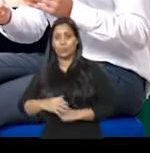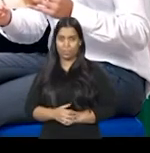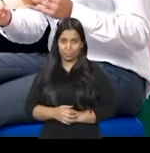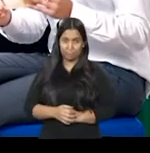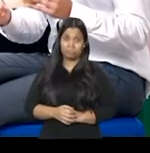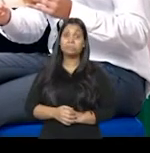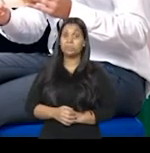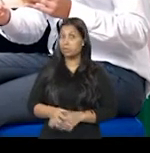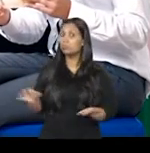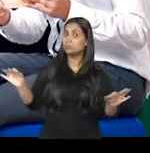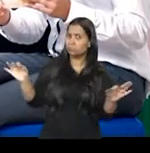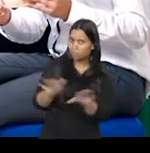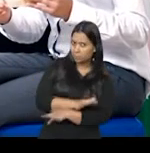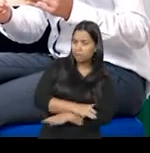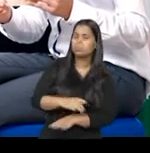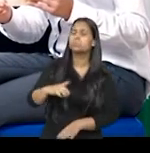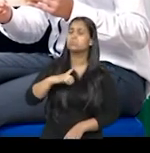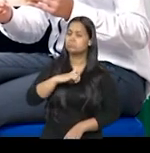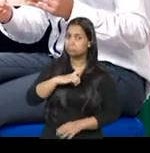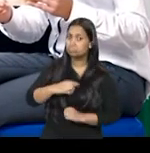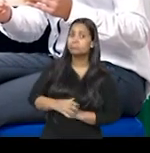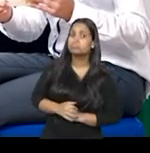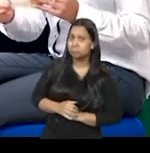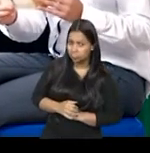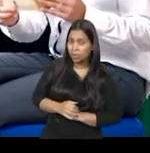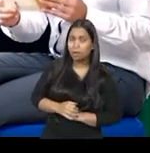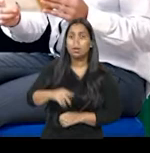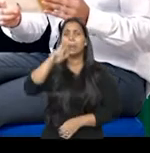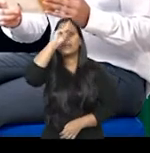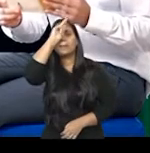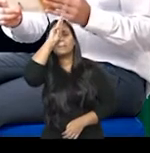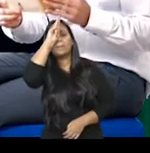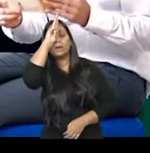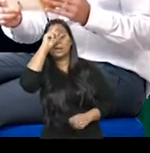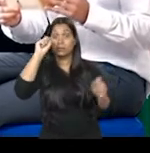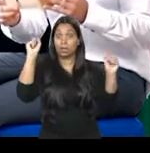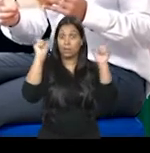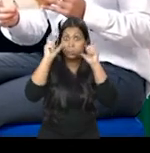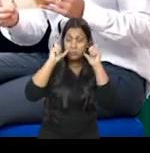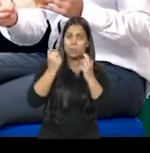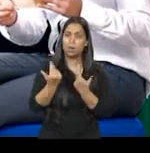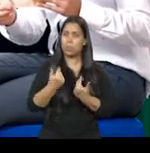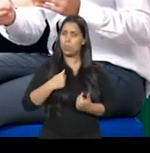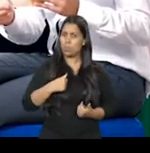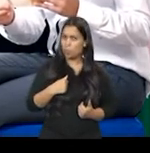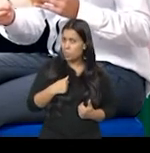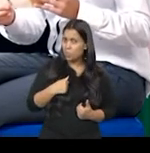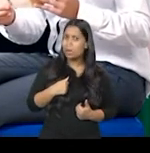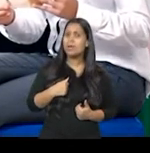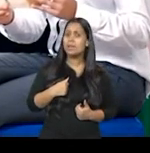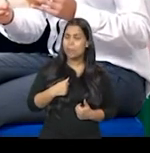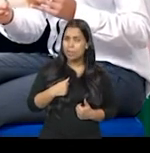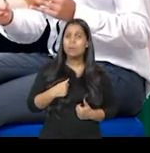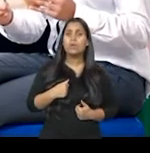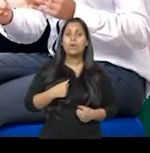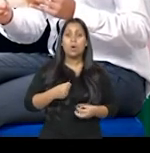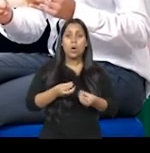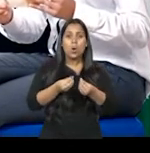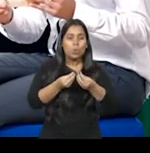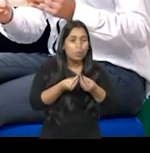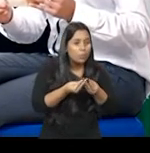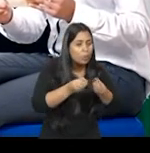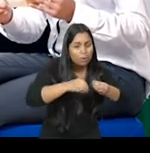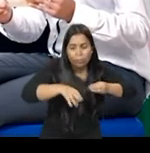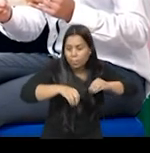que a receita estava pronta, tão branca. Como para baratas espertas como eu, espalhei habilmente o